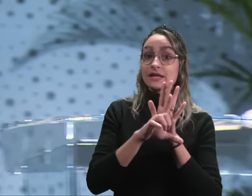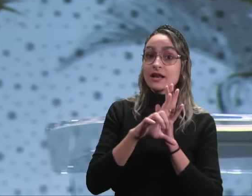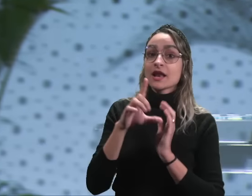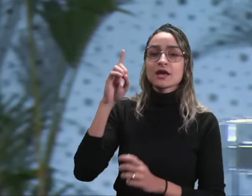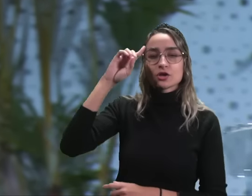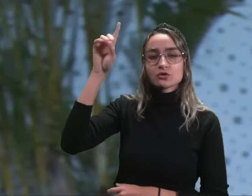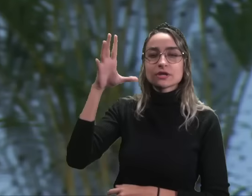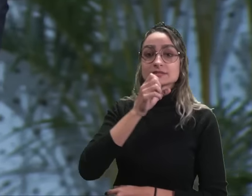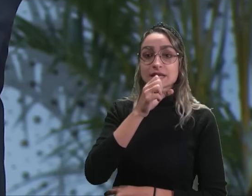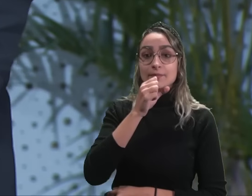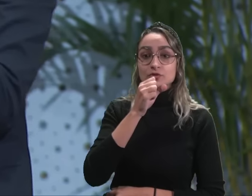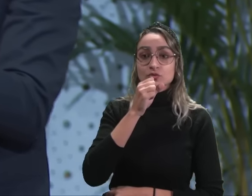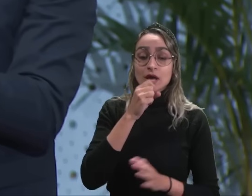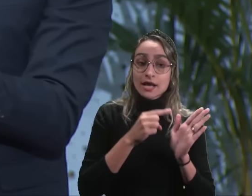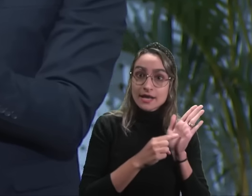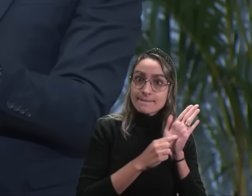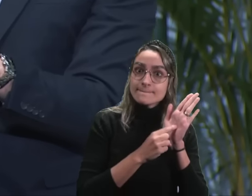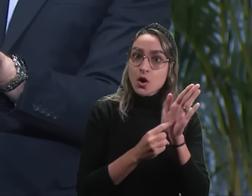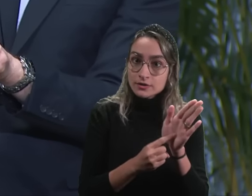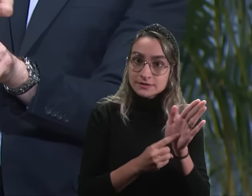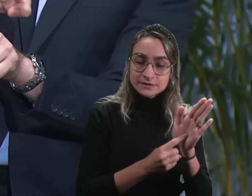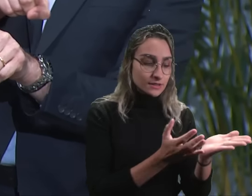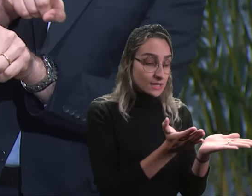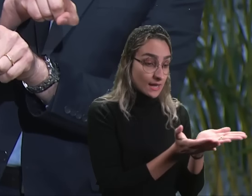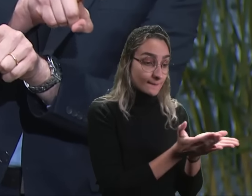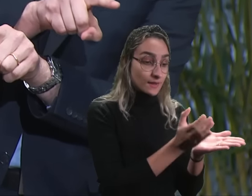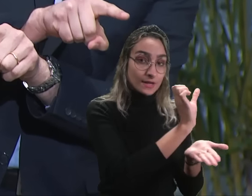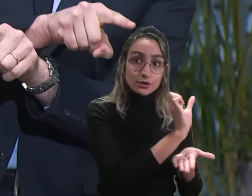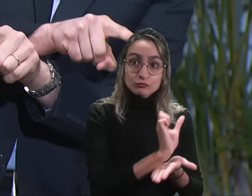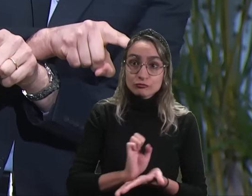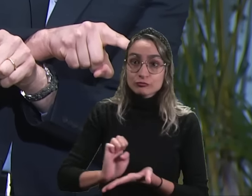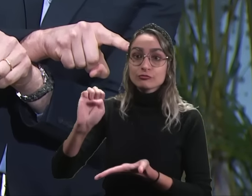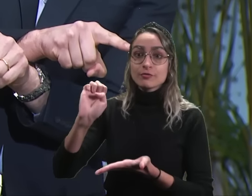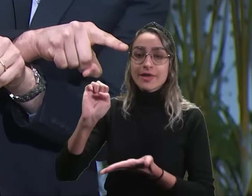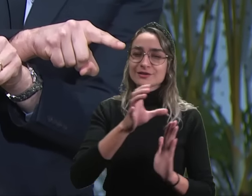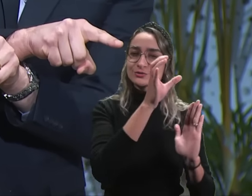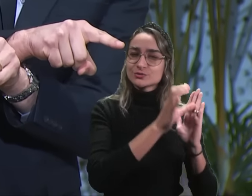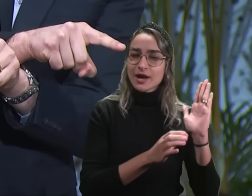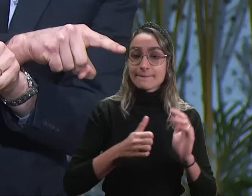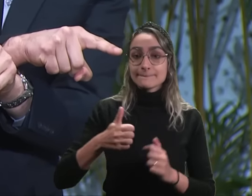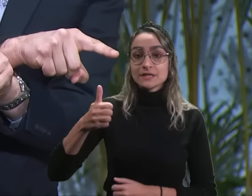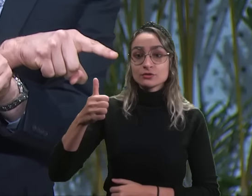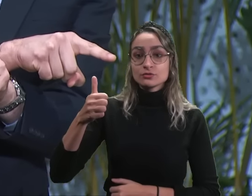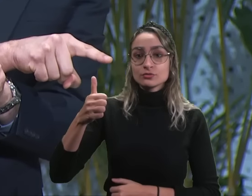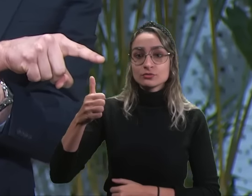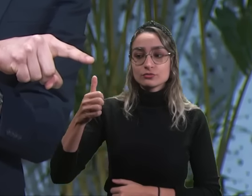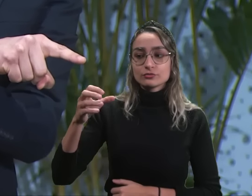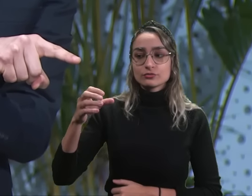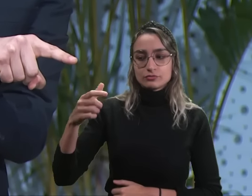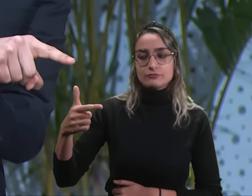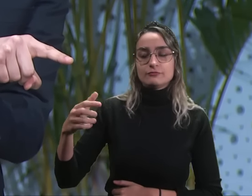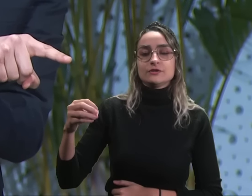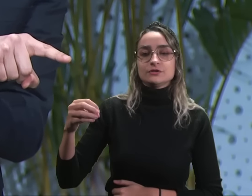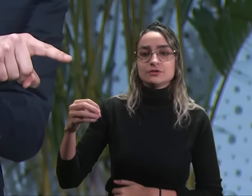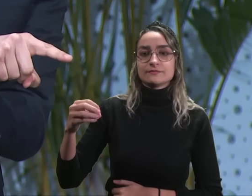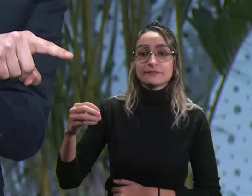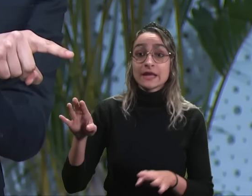20 mas o Maná Deus deu e e é mencionado no Capítulo 16 de